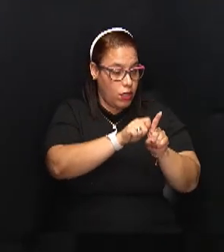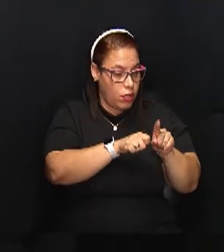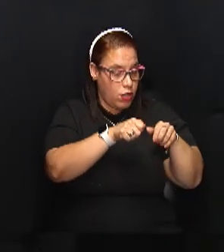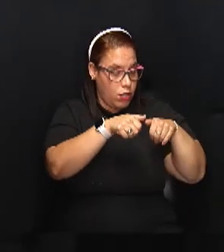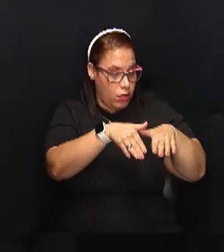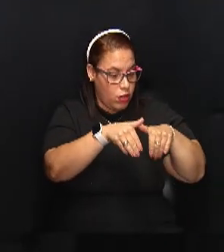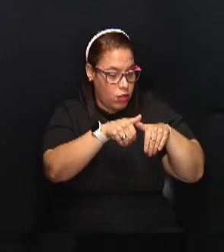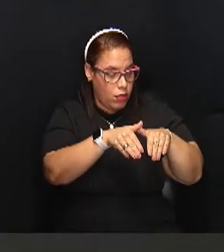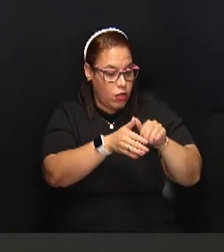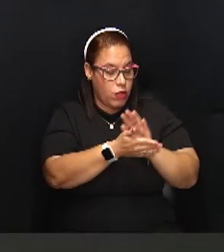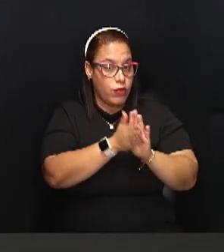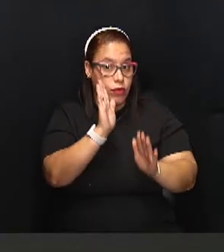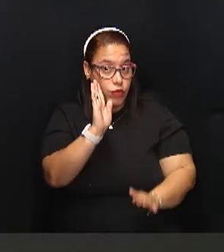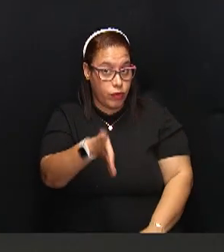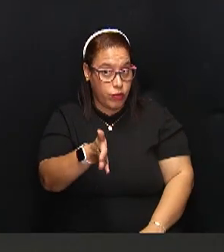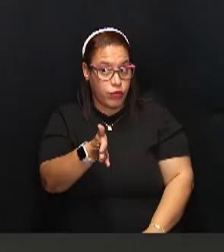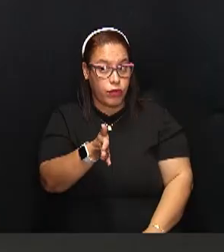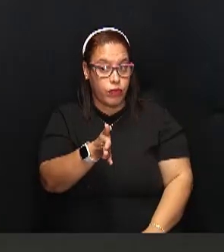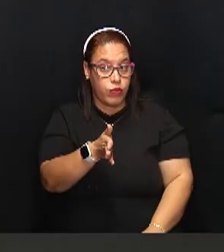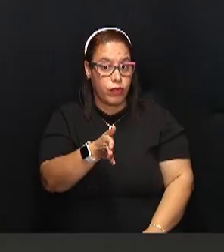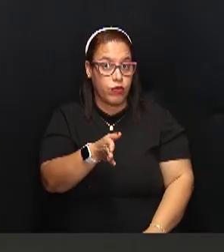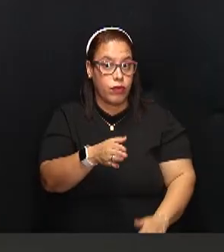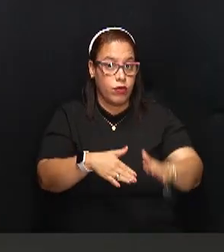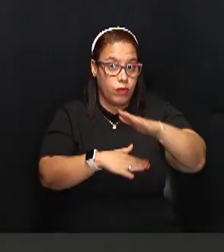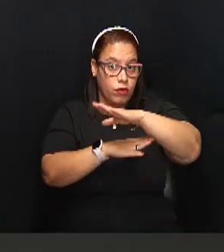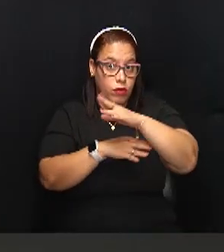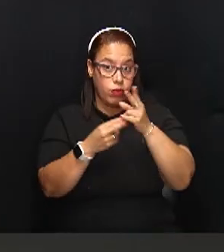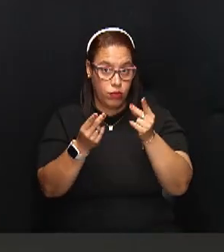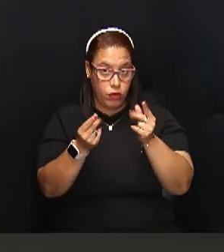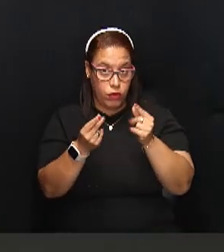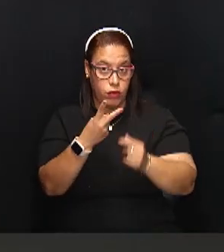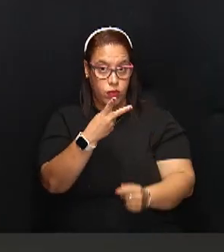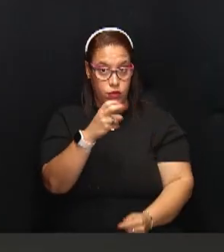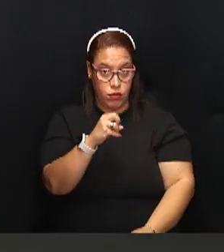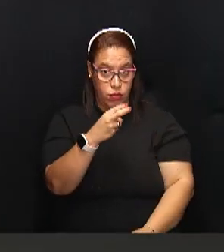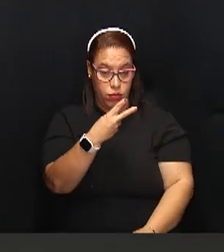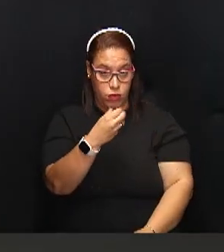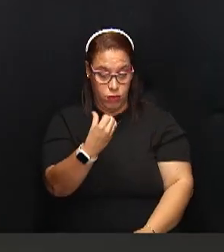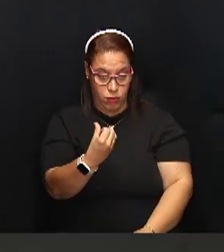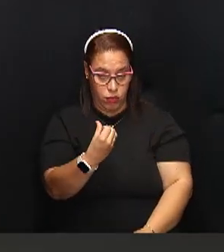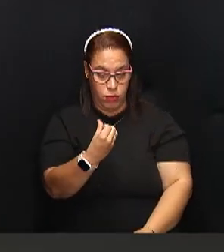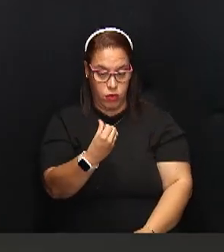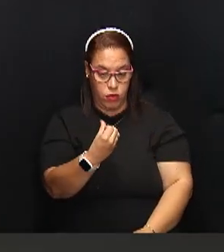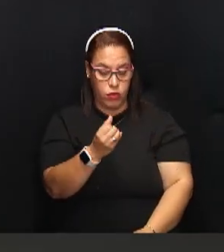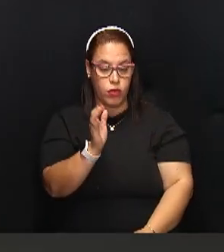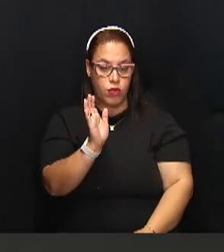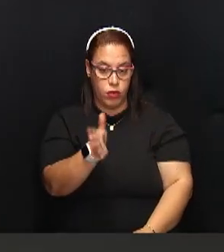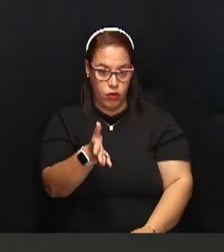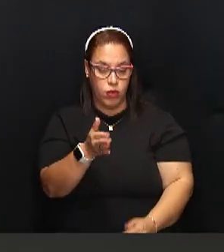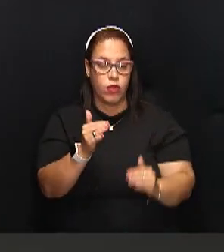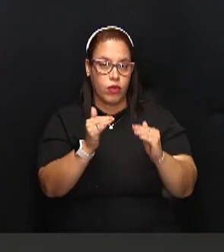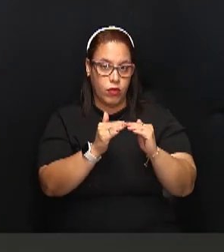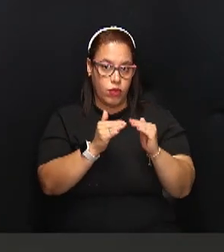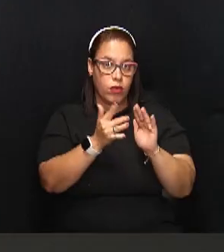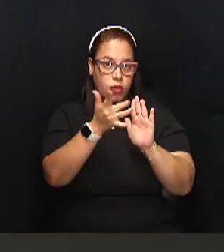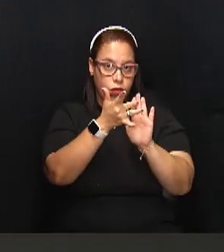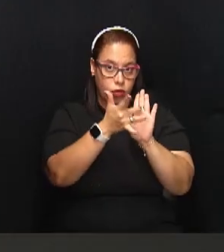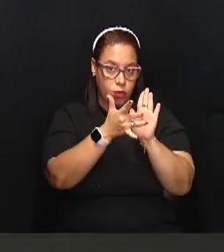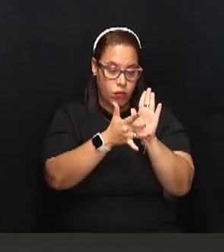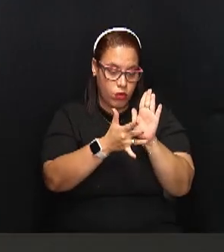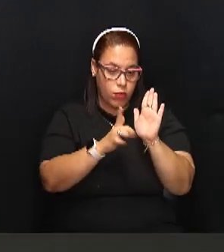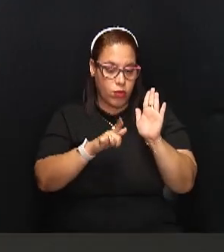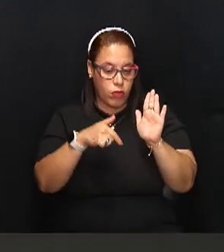setembro, já está aqui na Câmara o orçamento de 2026, logo com certeza entrará em pauta